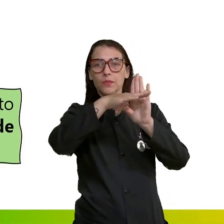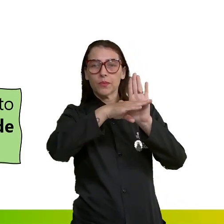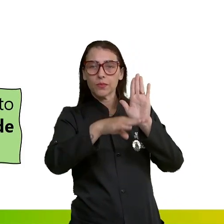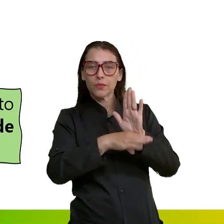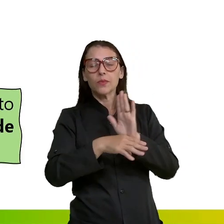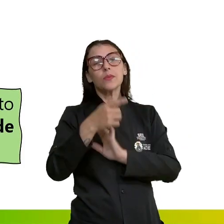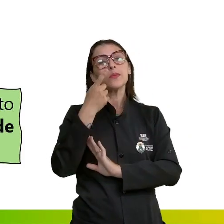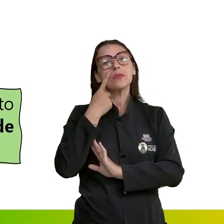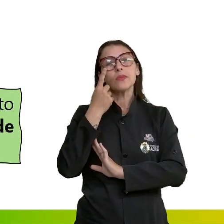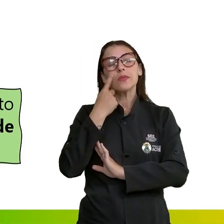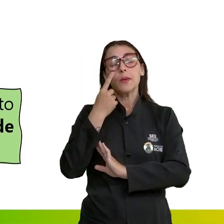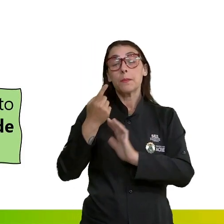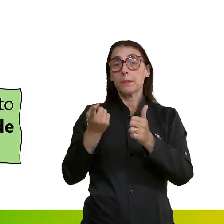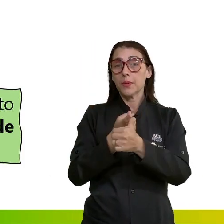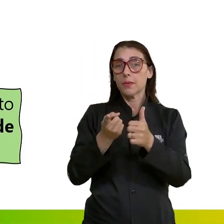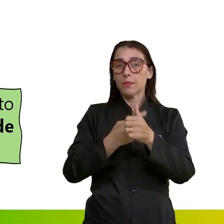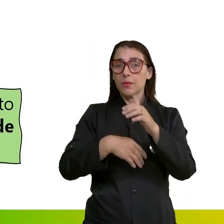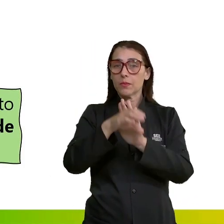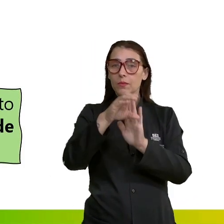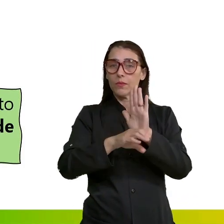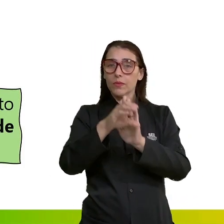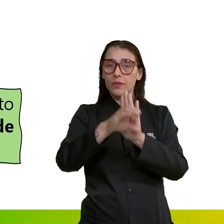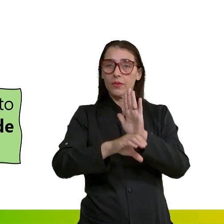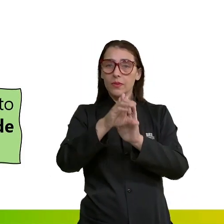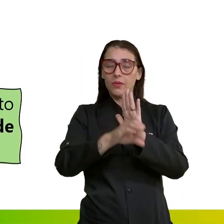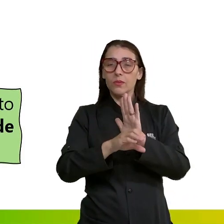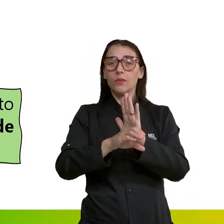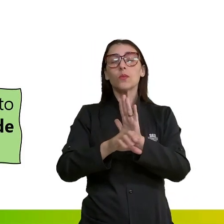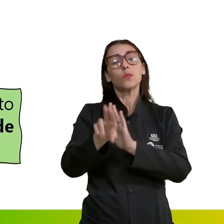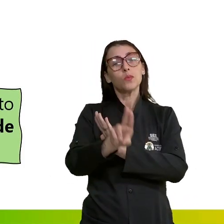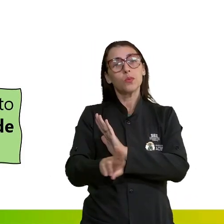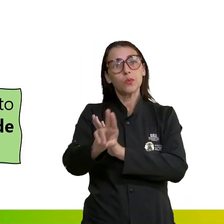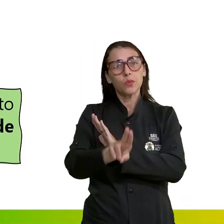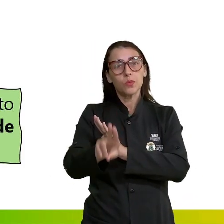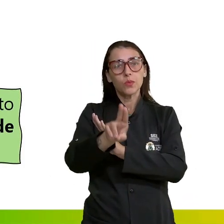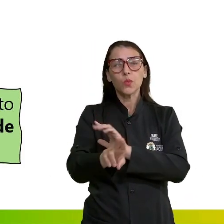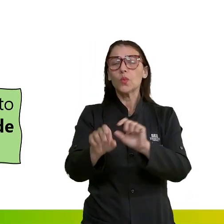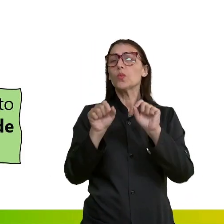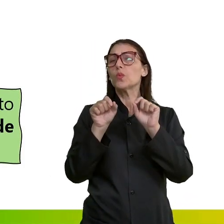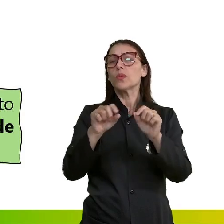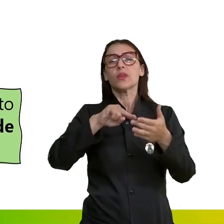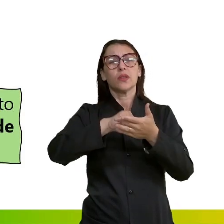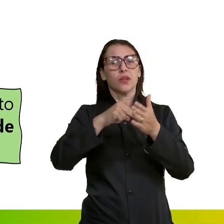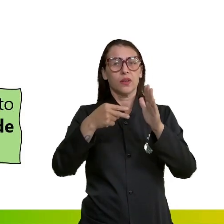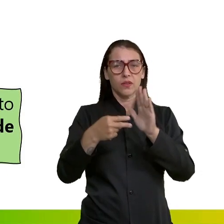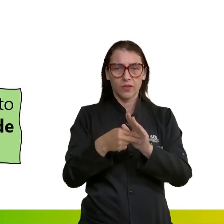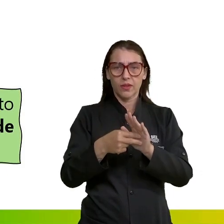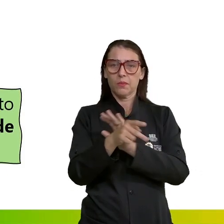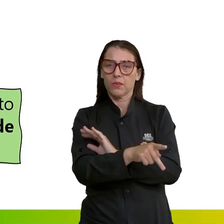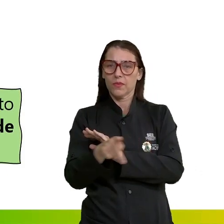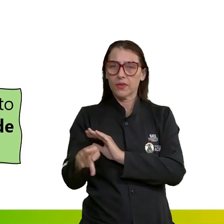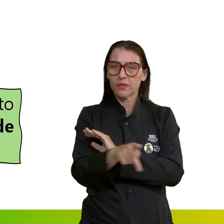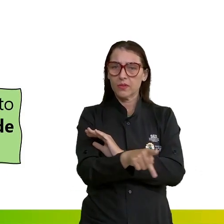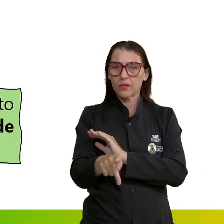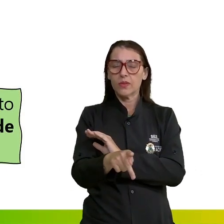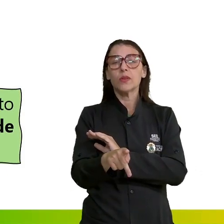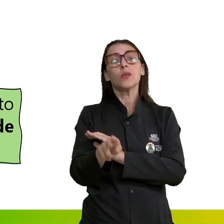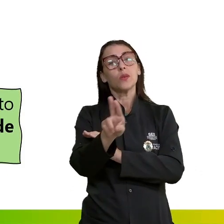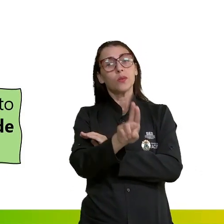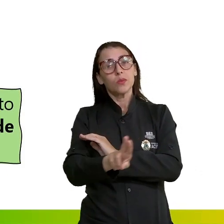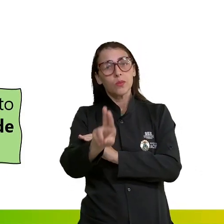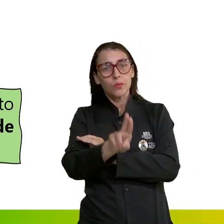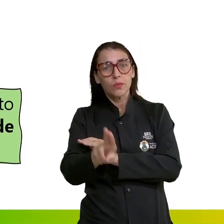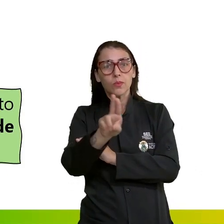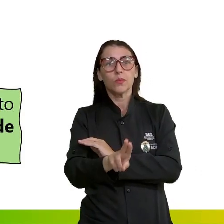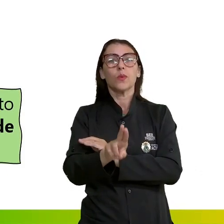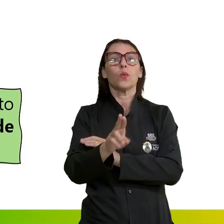Então, primeiro conceito na tela, consumismo. E o que é consumismo, professora? Consumismo